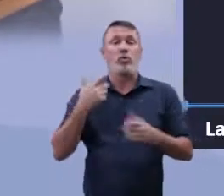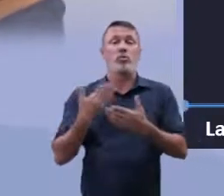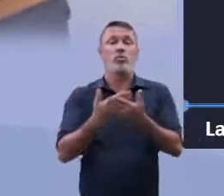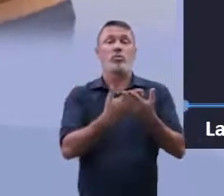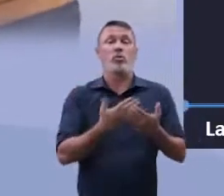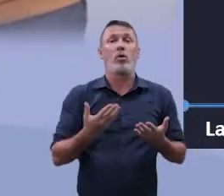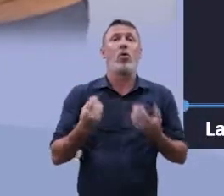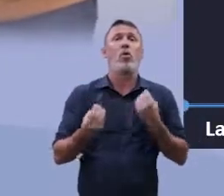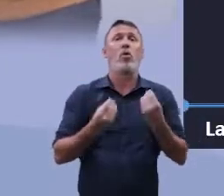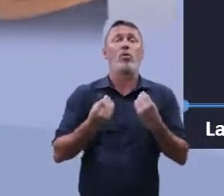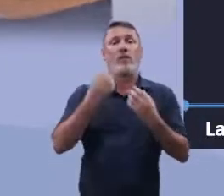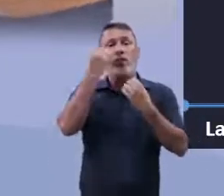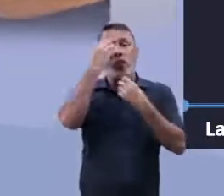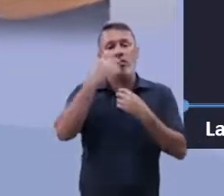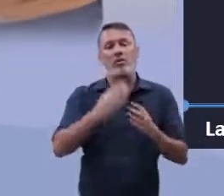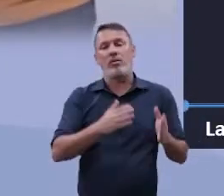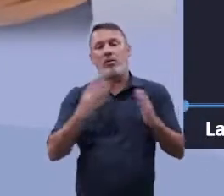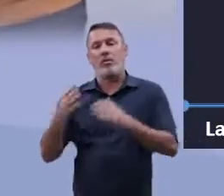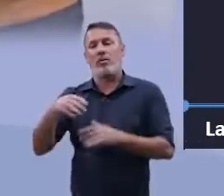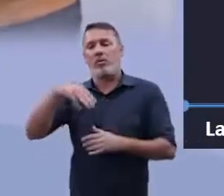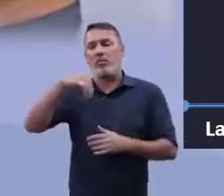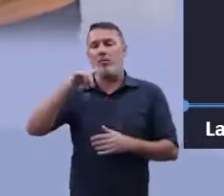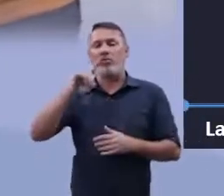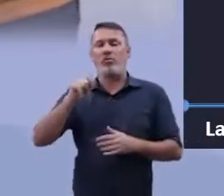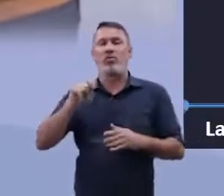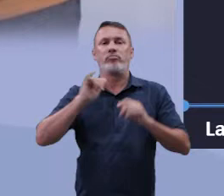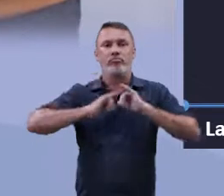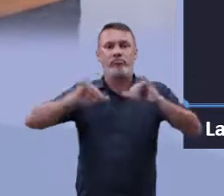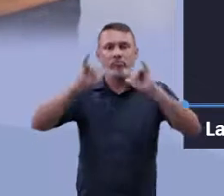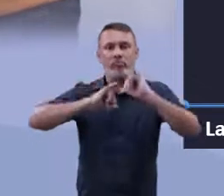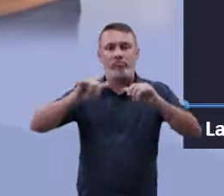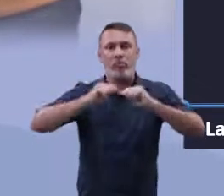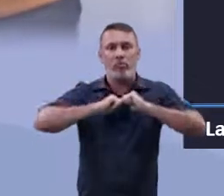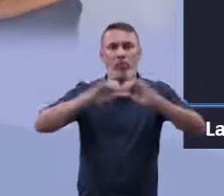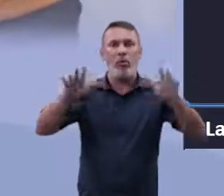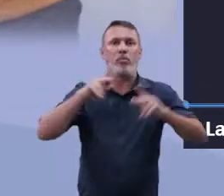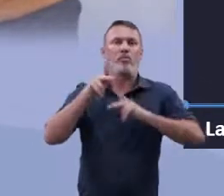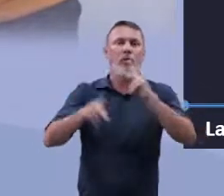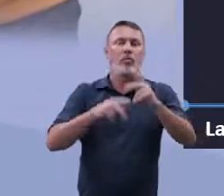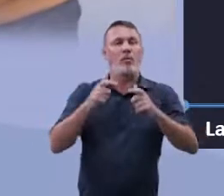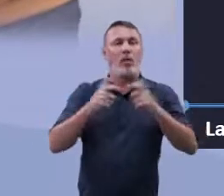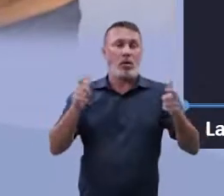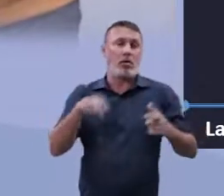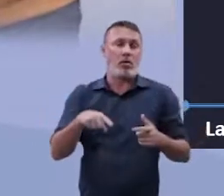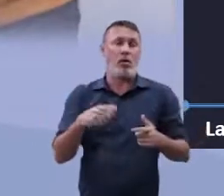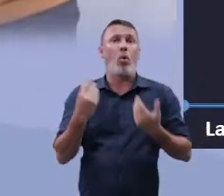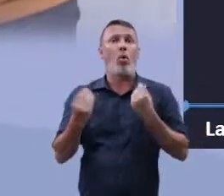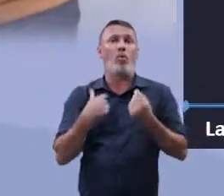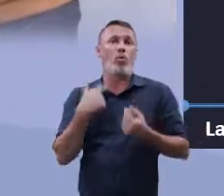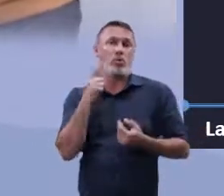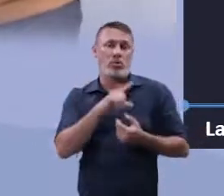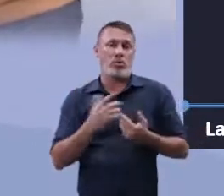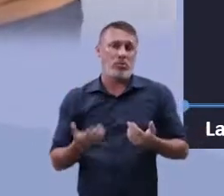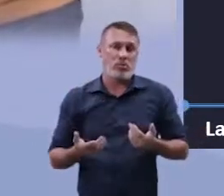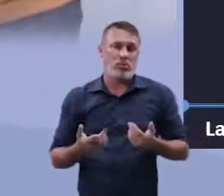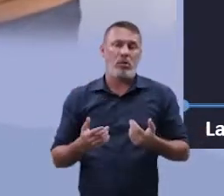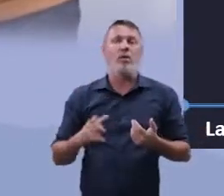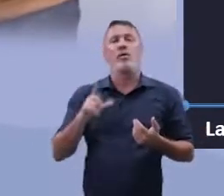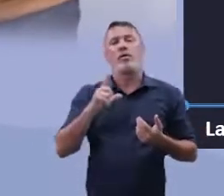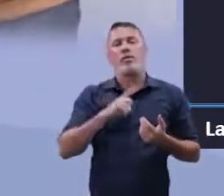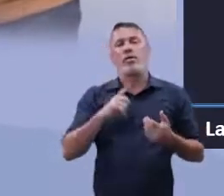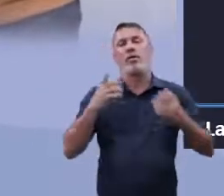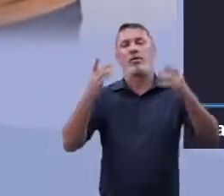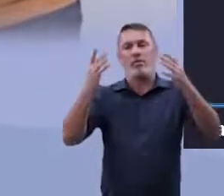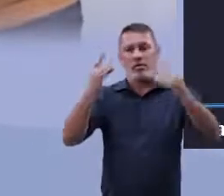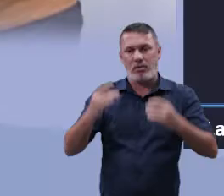Para isso eu tenho a mídia, que é a educação em massa. Eu consigo atingir a maioria. Como que eu faço isso? Aí vai